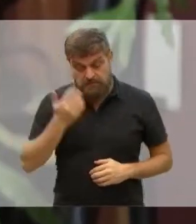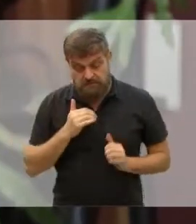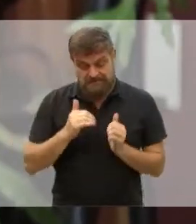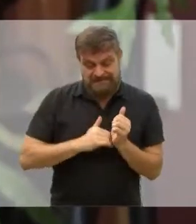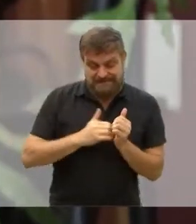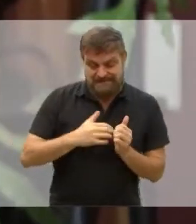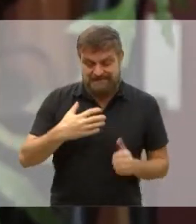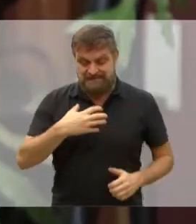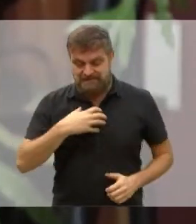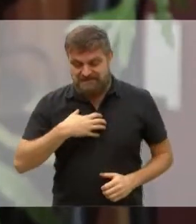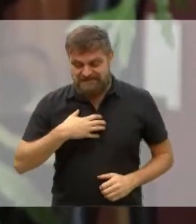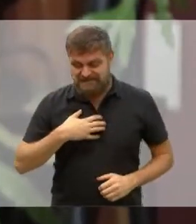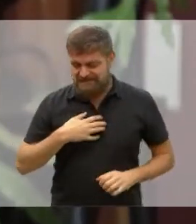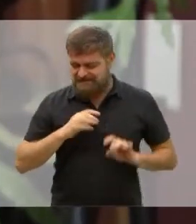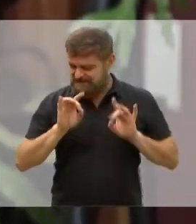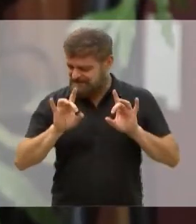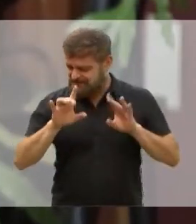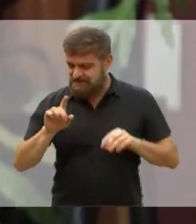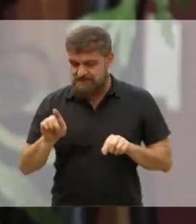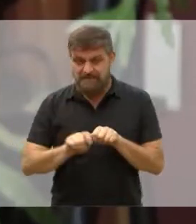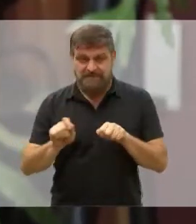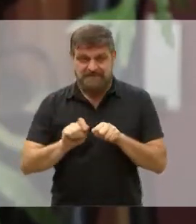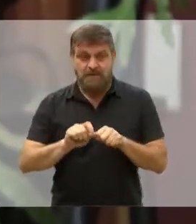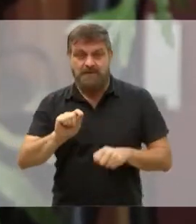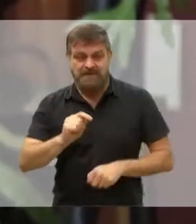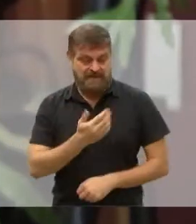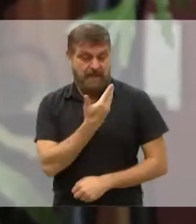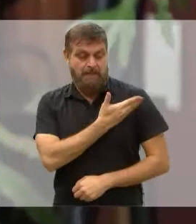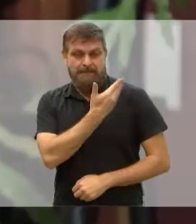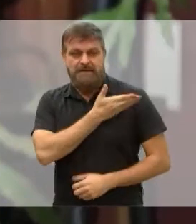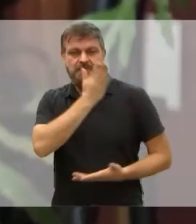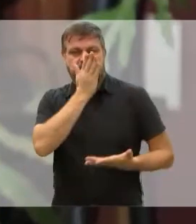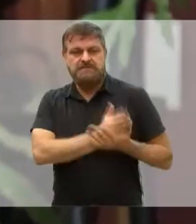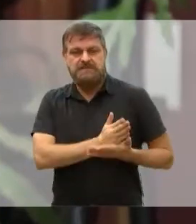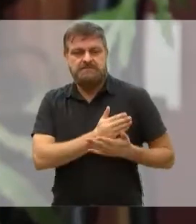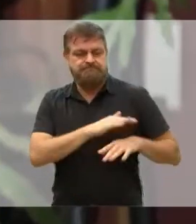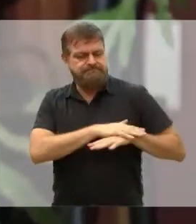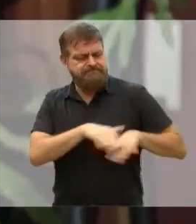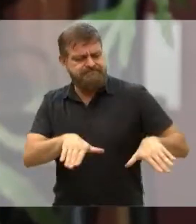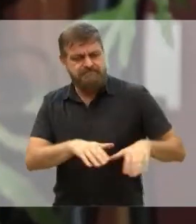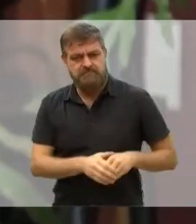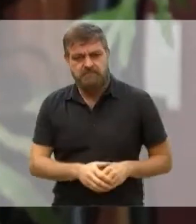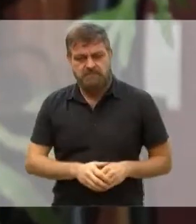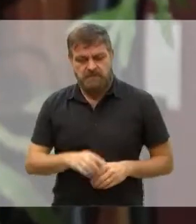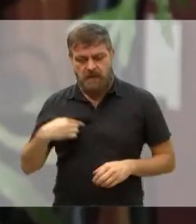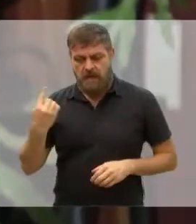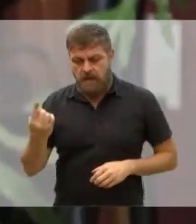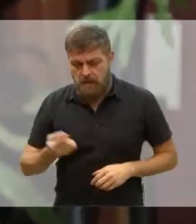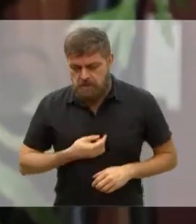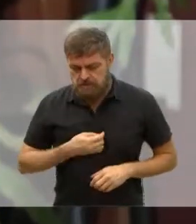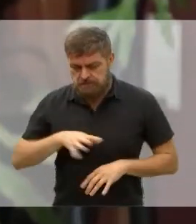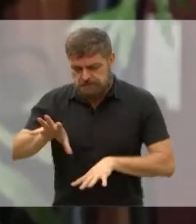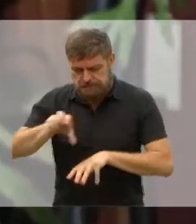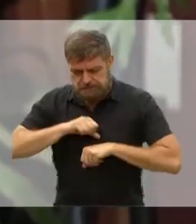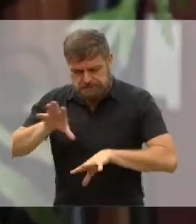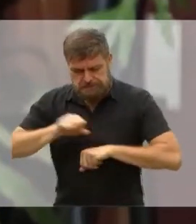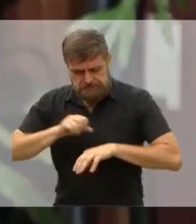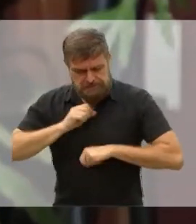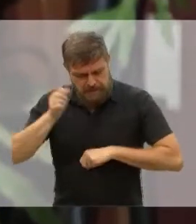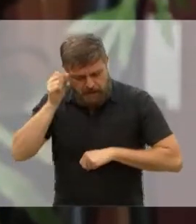gente se despir de todos os preconceitos que a gente já tem, de tudo que está muito enraizado na